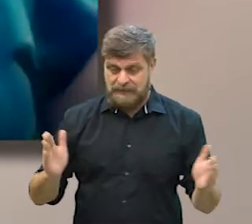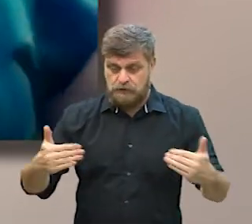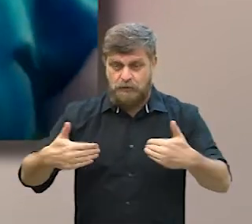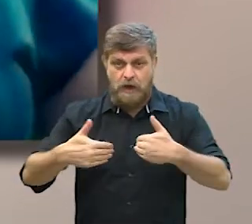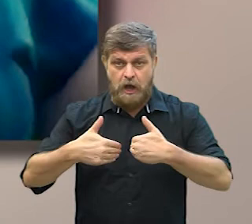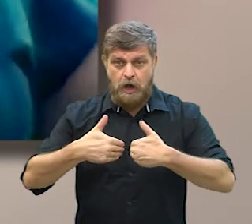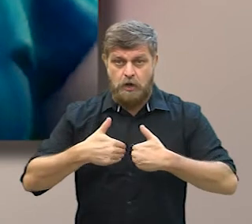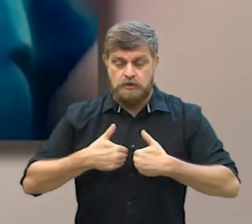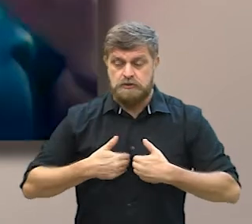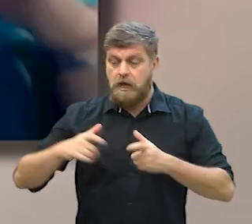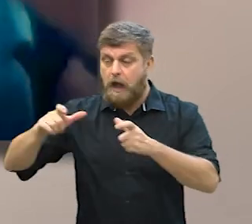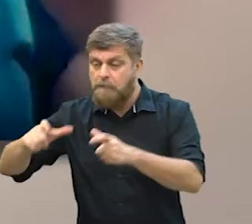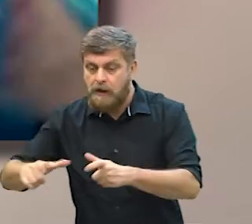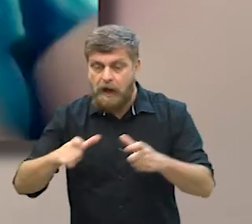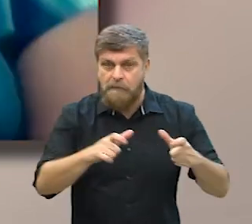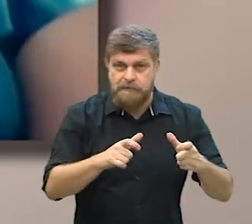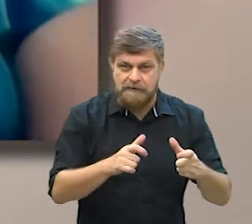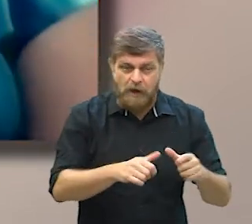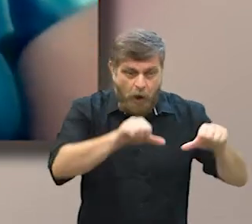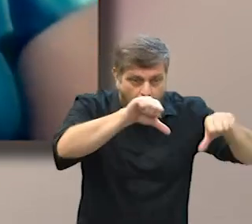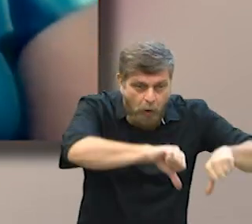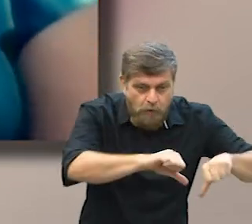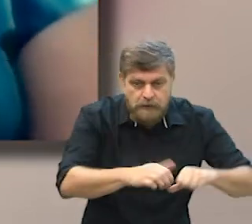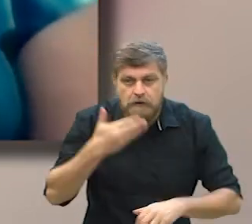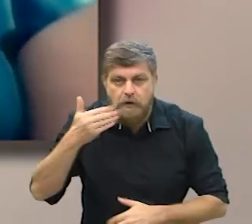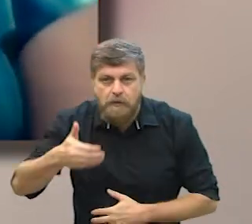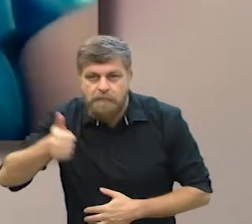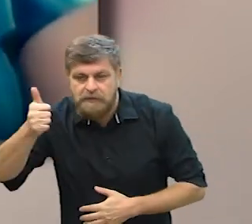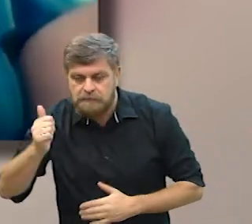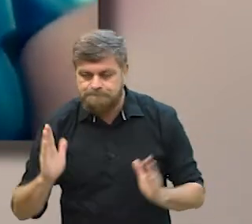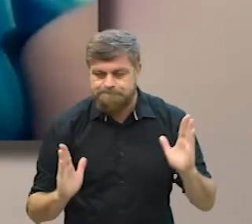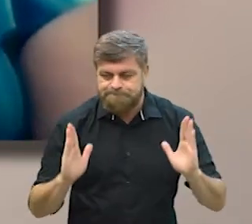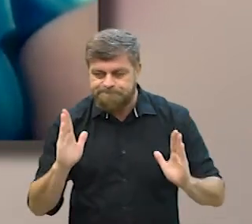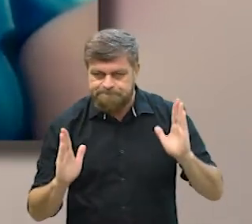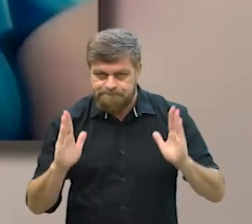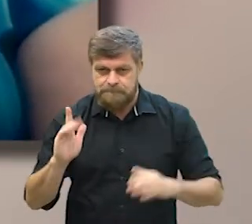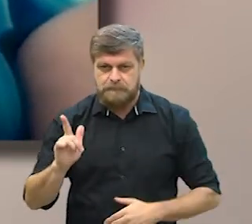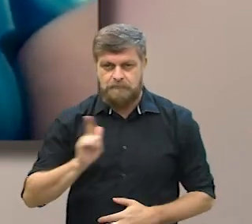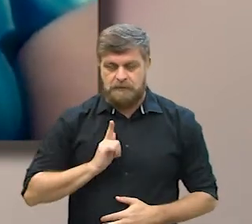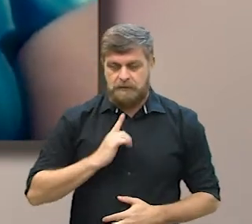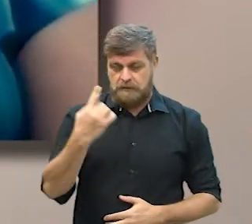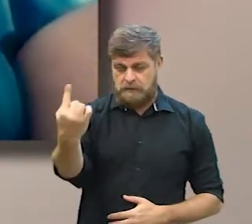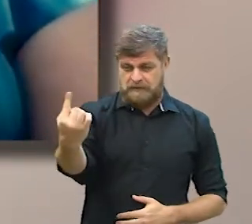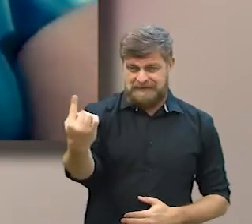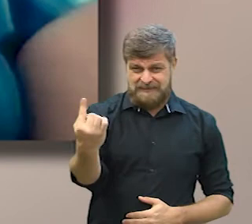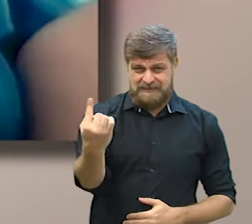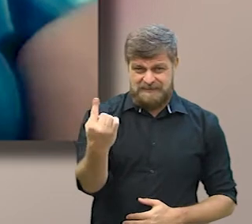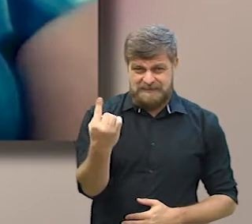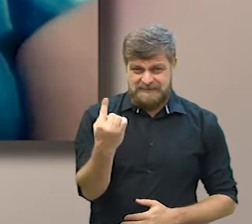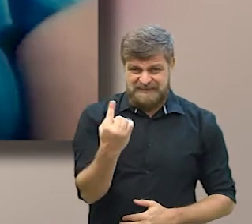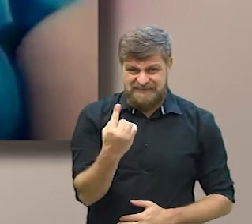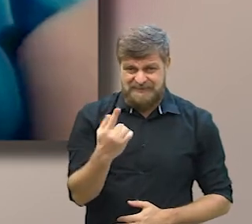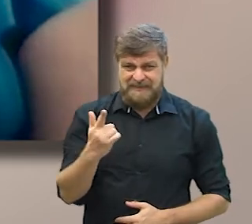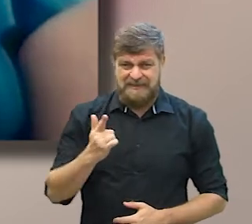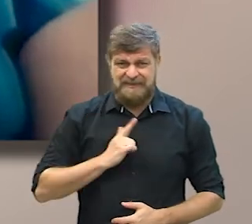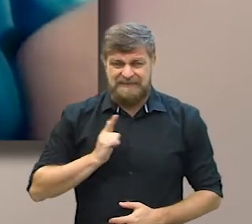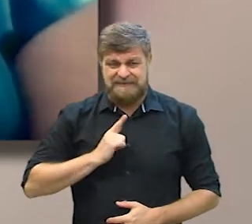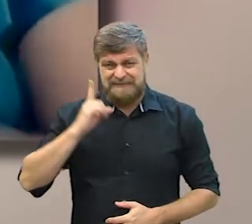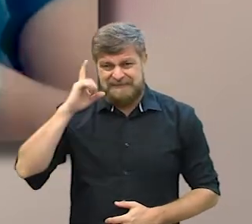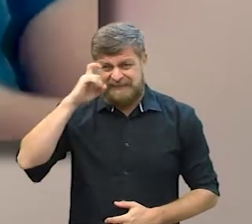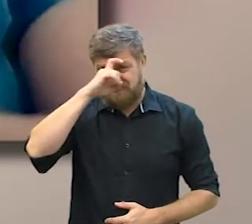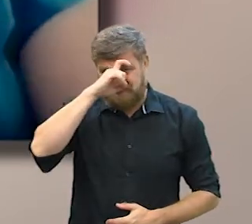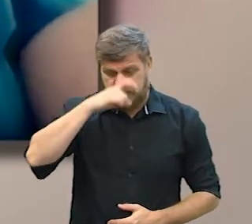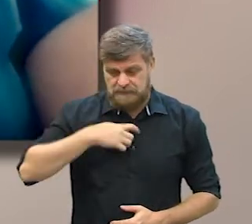dizer, dentro do espectro, onde ela está. E, claro, aquela criança, vamos dizer, que vem para nós com